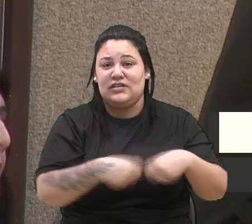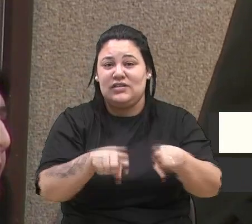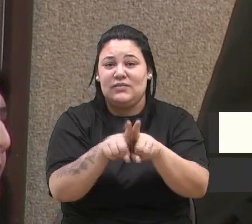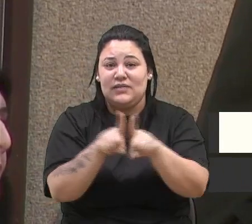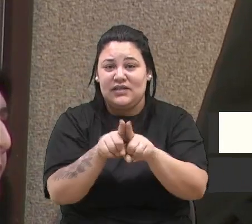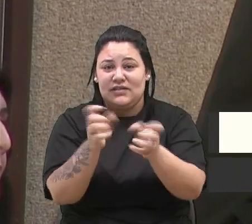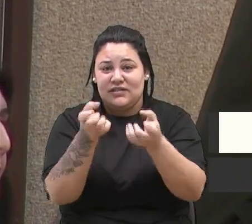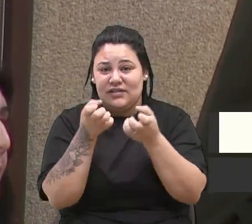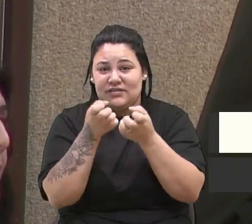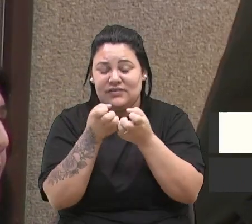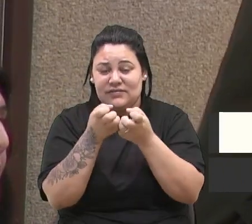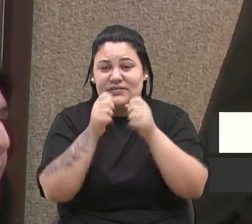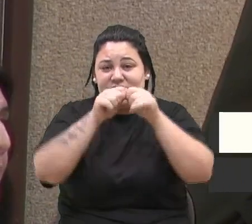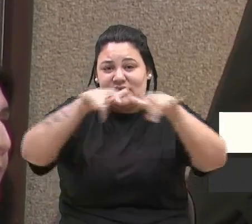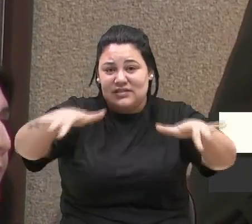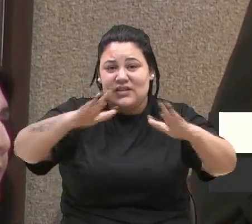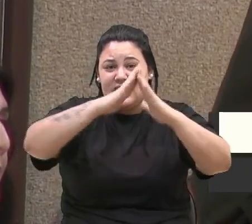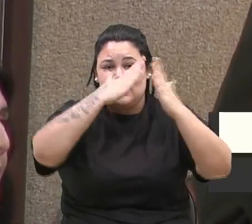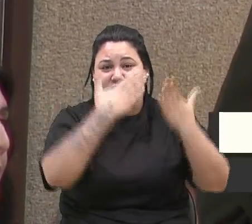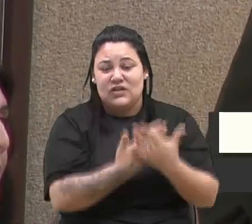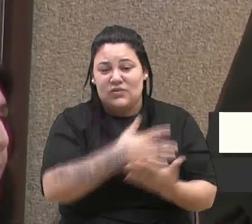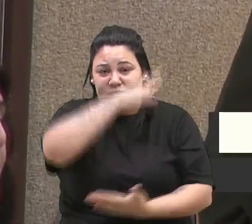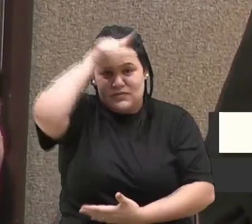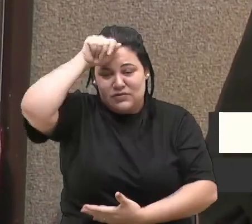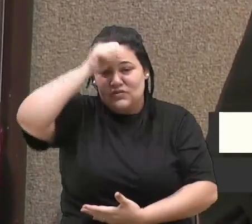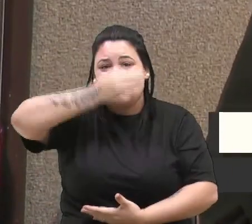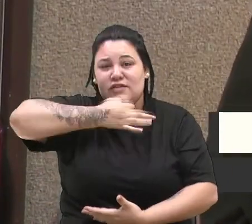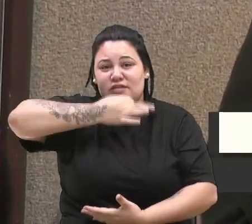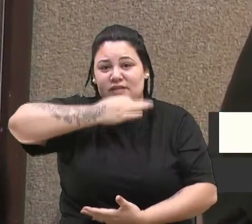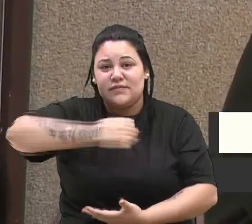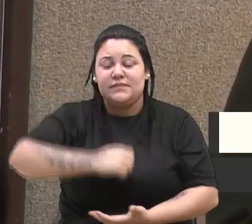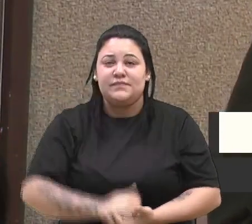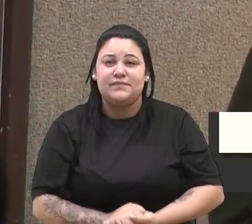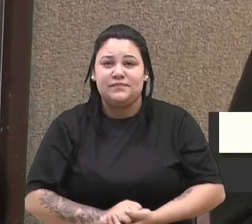às escolas municipais de Caxias do Sul. Então, oportunamente,